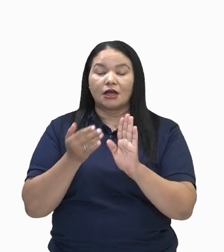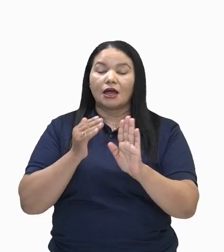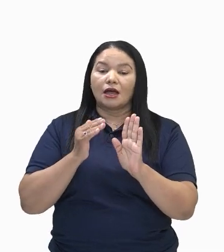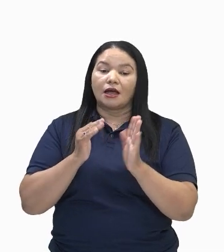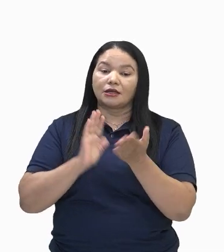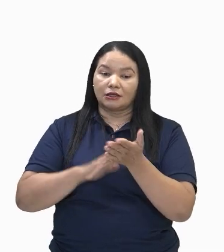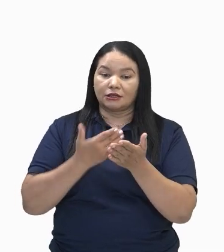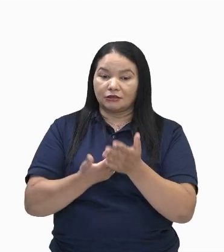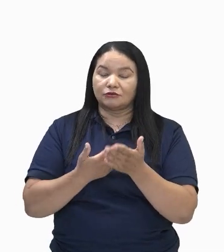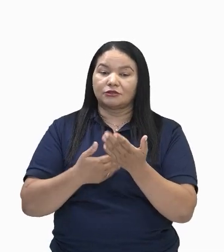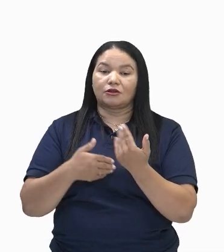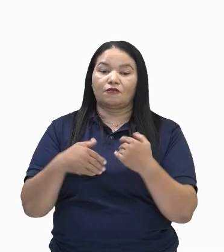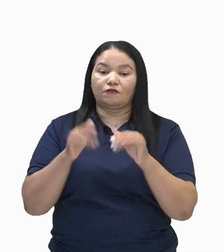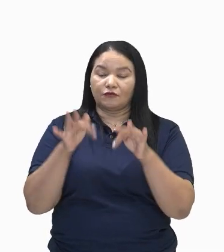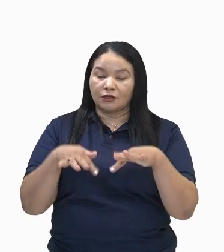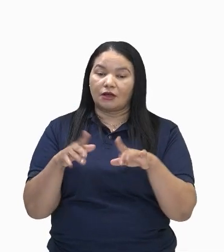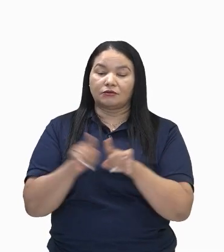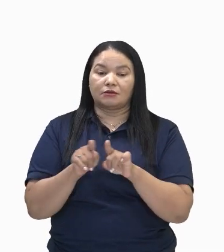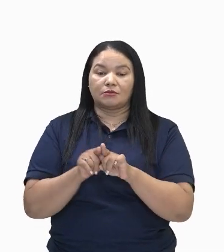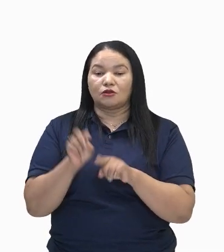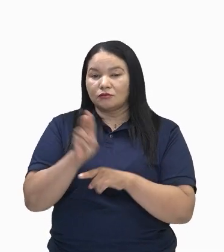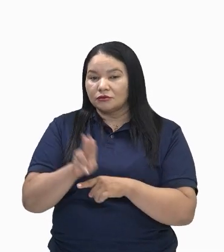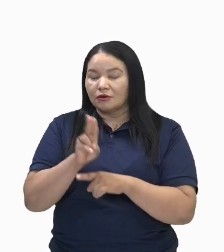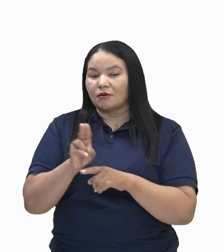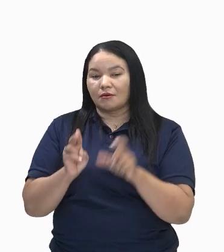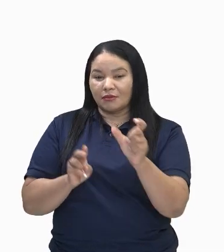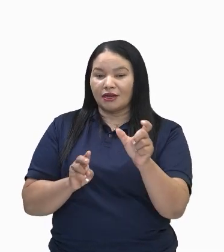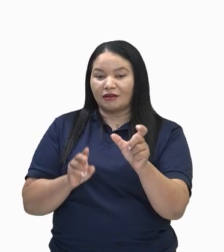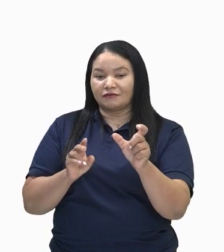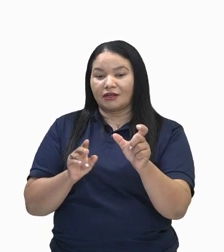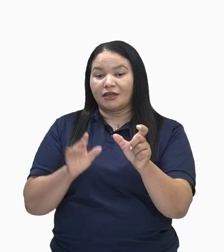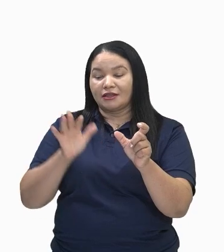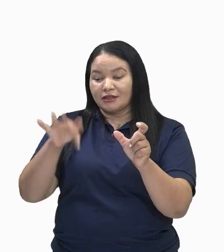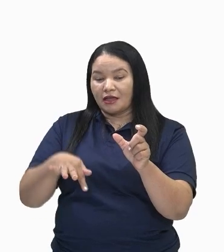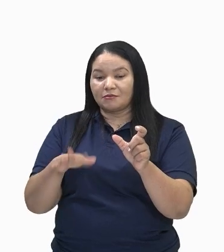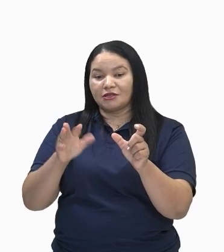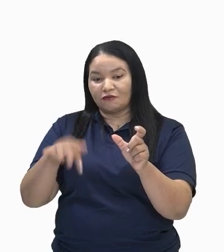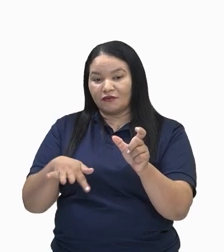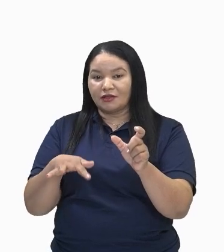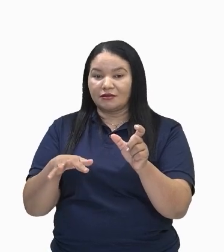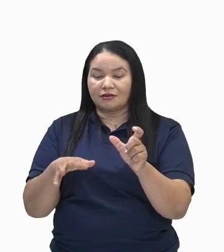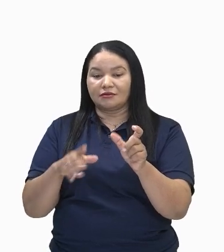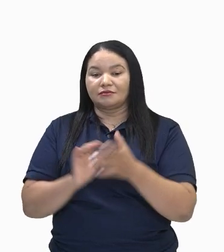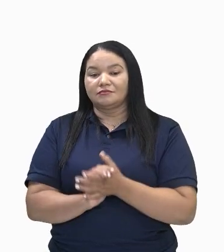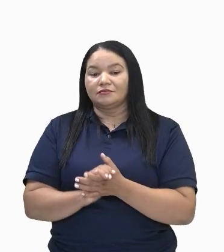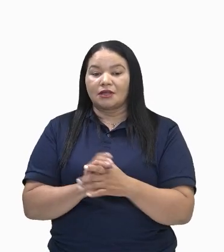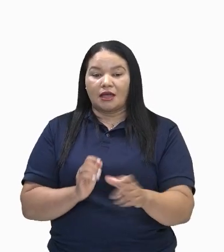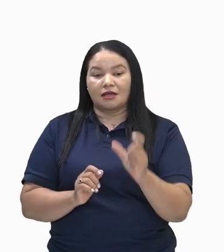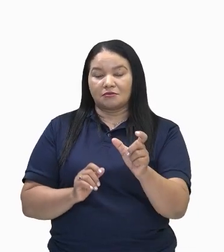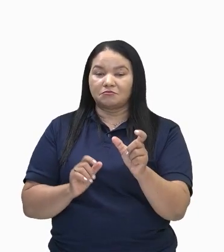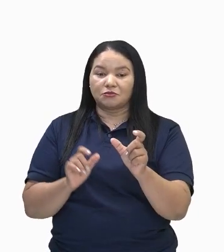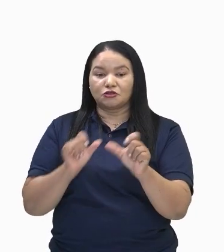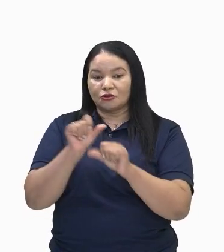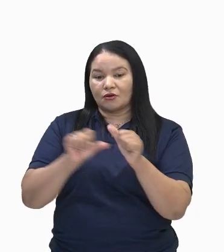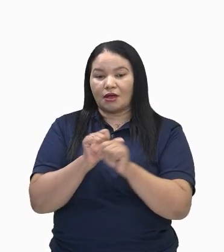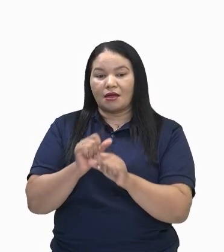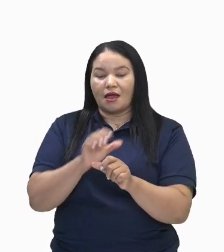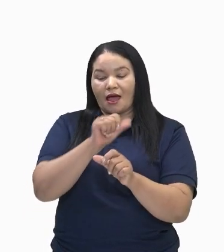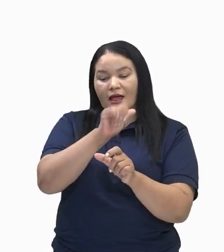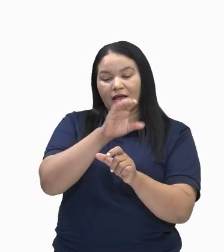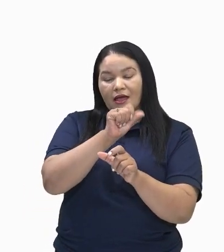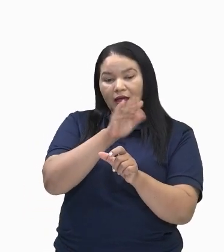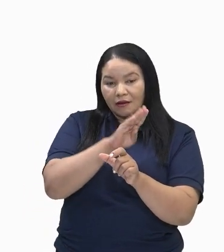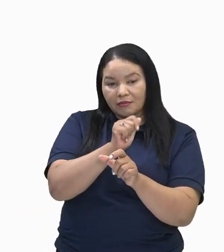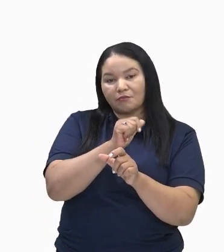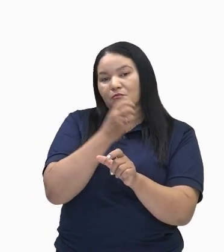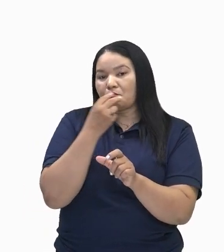interessante se utilizasse a palavra termina em lugar da palavra acaba, né? Porque acaba pode ter aí uma dupla